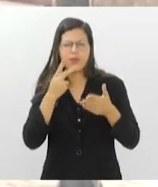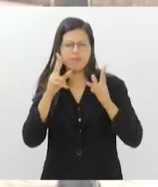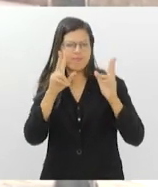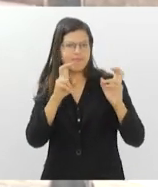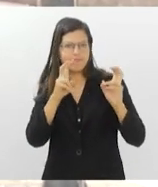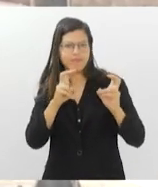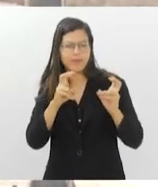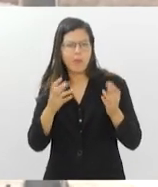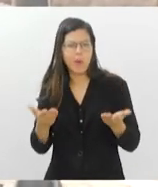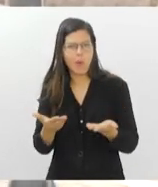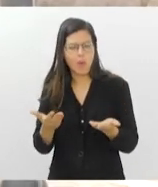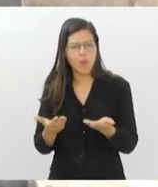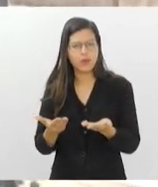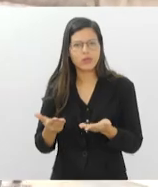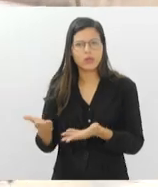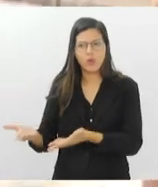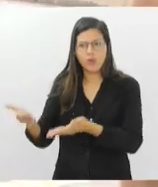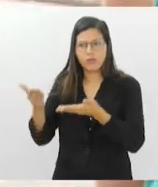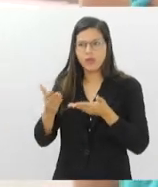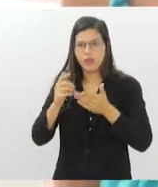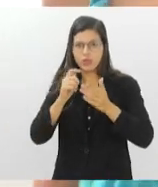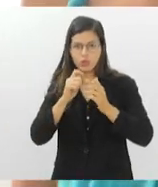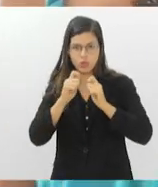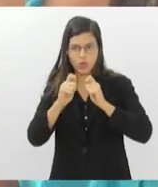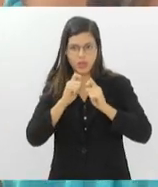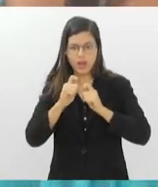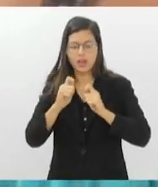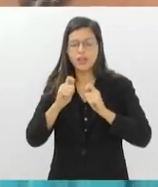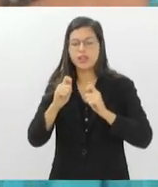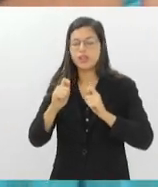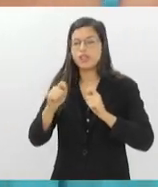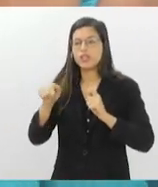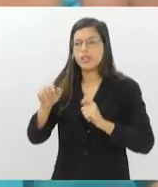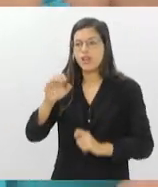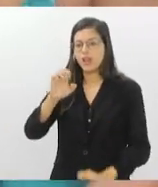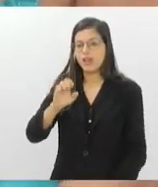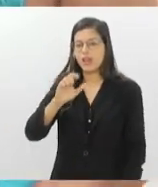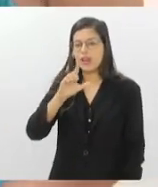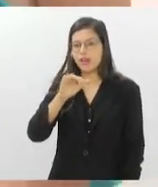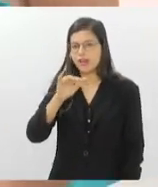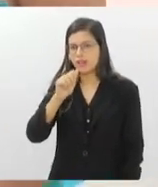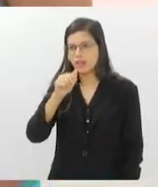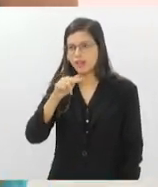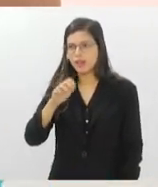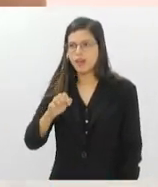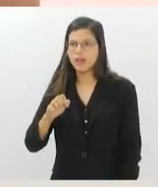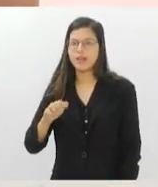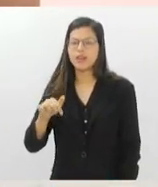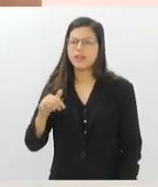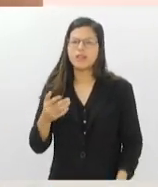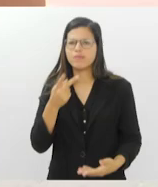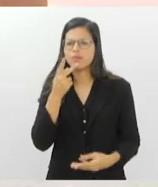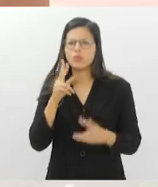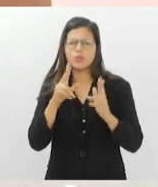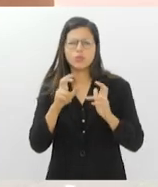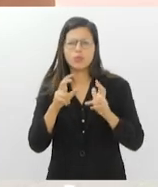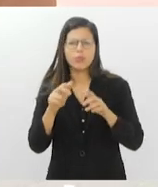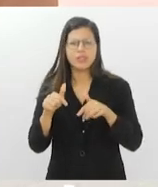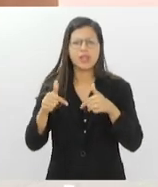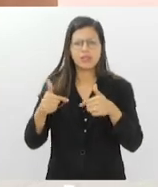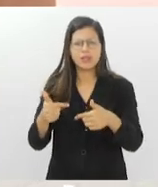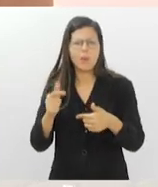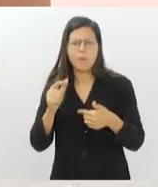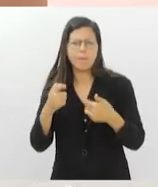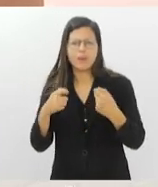manhã, nós convidamos a jornalista e ghostwriter, a Eliane Camalonese. Conta um pouquinho para a gente sobre essa iniciativa, o que é necessário para